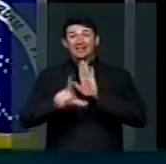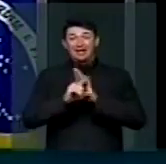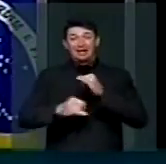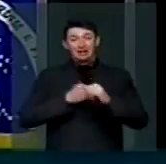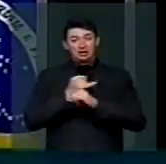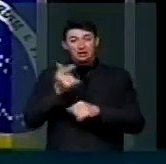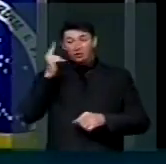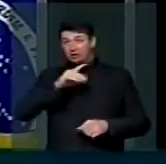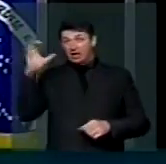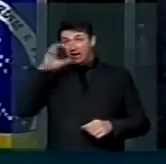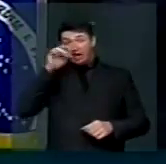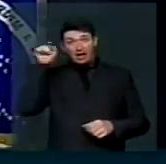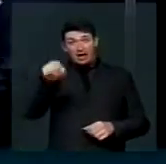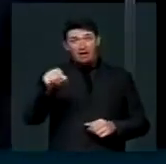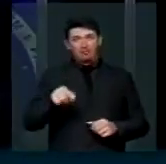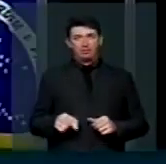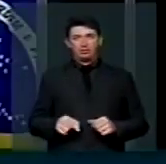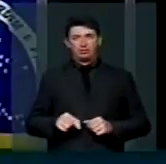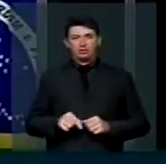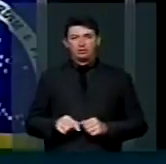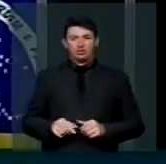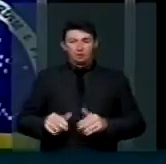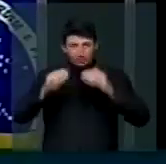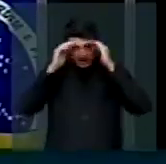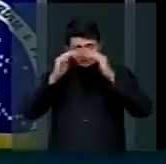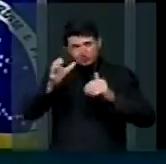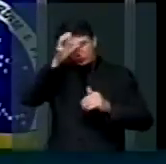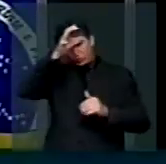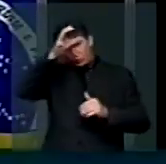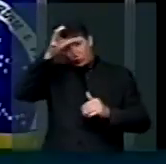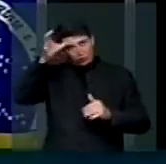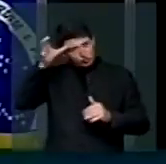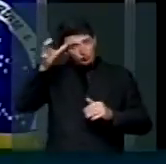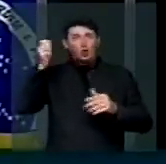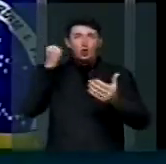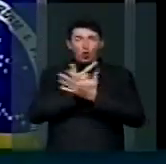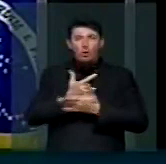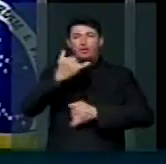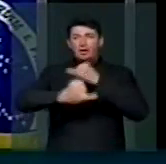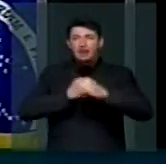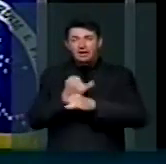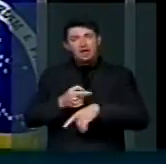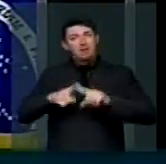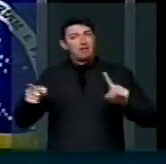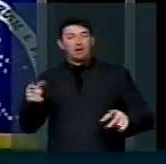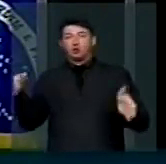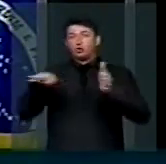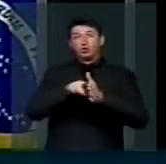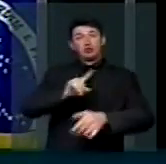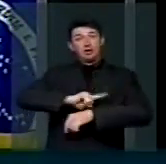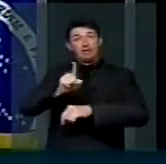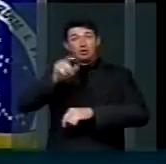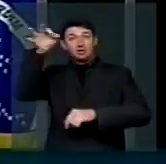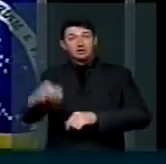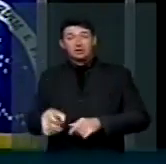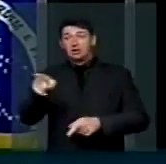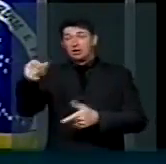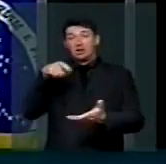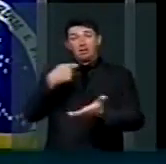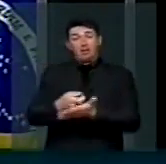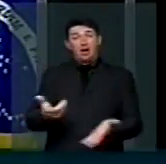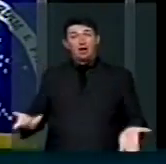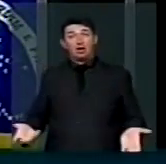que alcançar mais rapidamente um respeito a esse consumidor que compra uma internet e depois ela não chega com a velocidade que ele